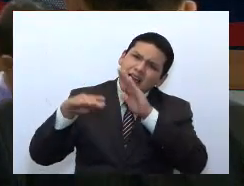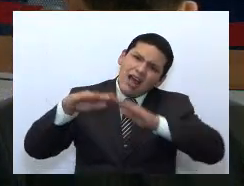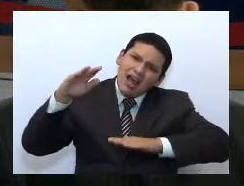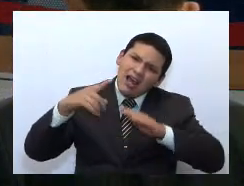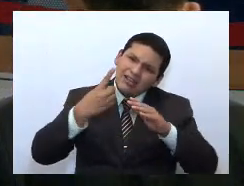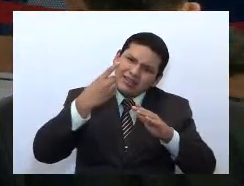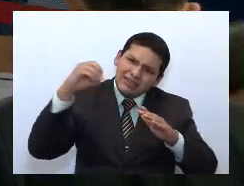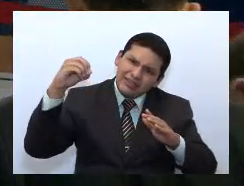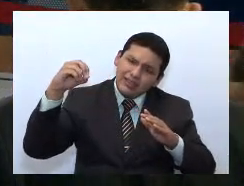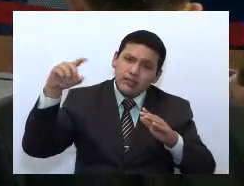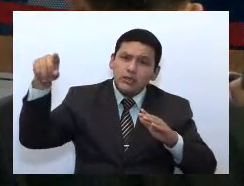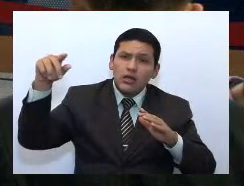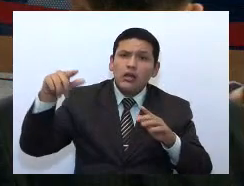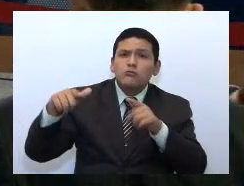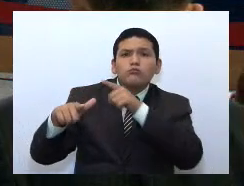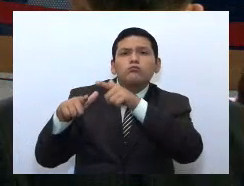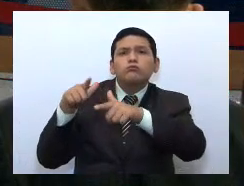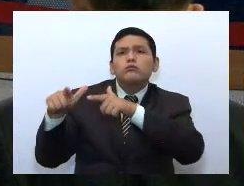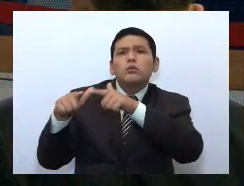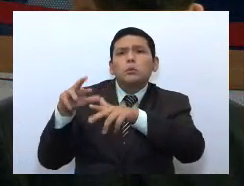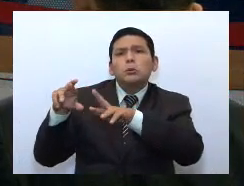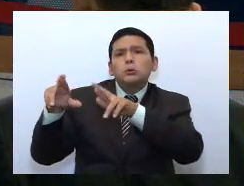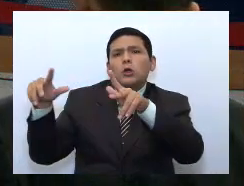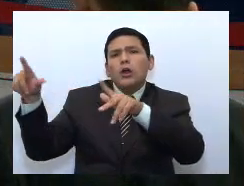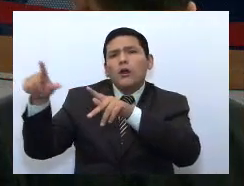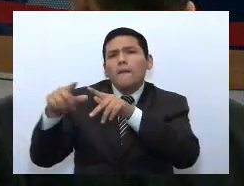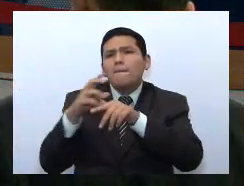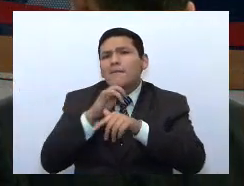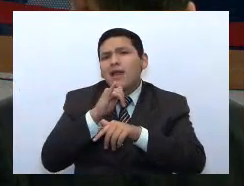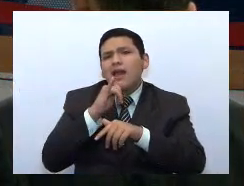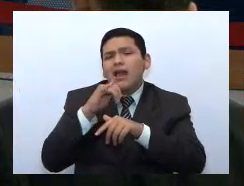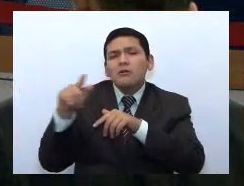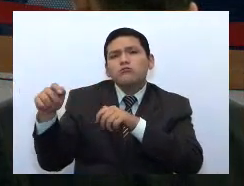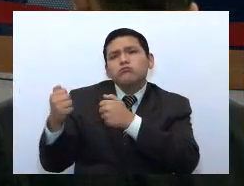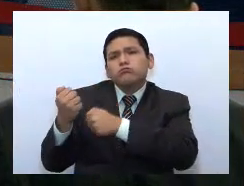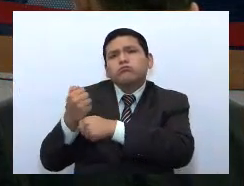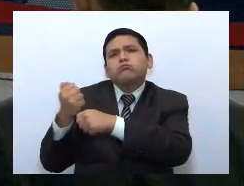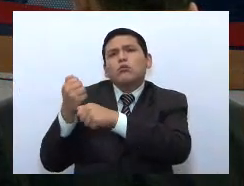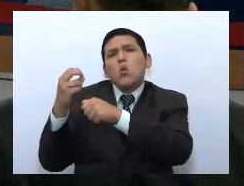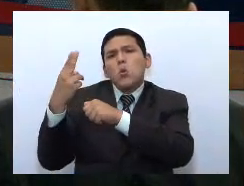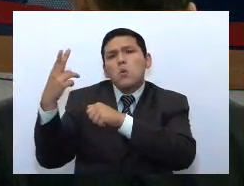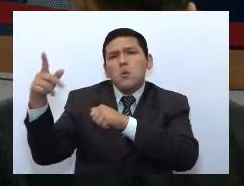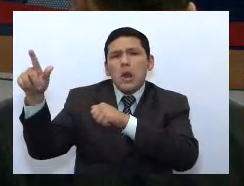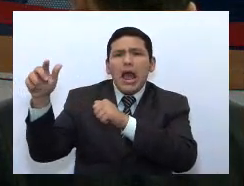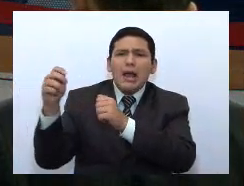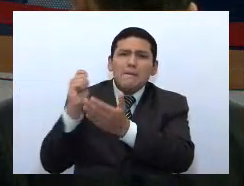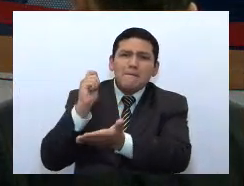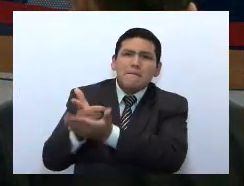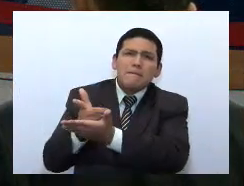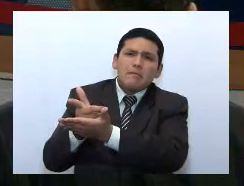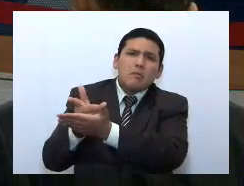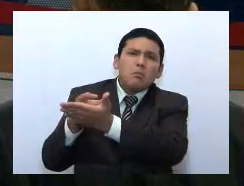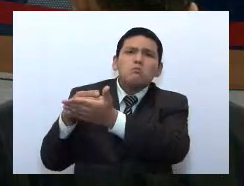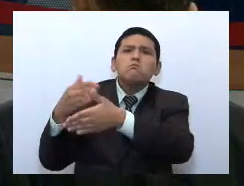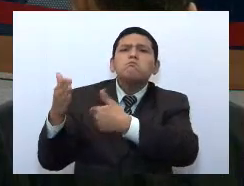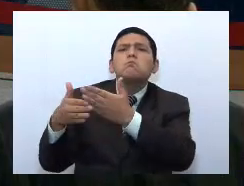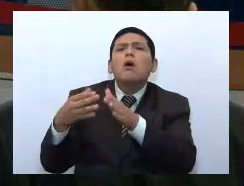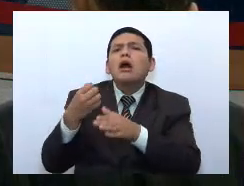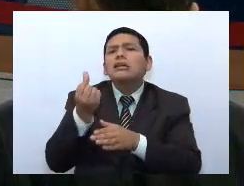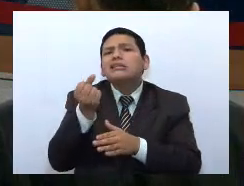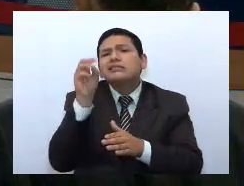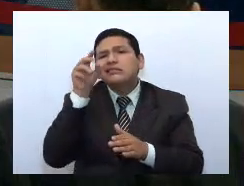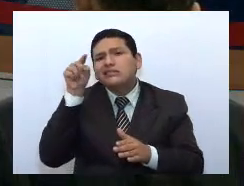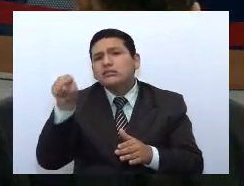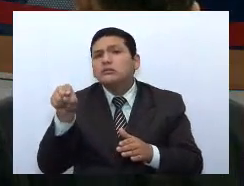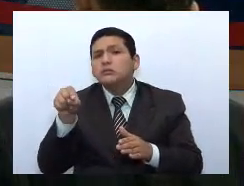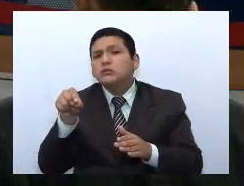das comissões, aonde que anda, se está ocupado, se não está, o que, que eles estão fazendo, e se o salário base deles realmente é R$ 6.000.